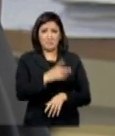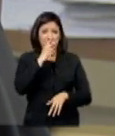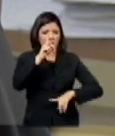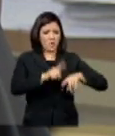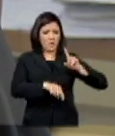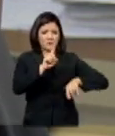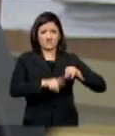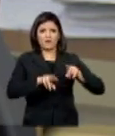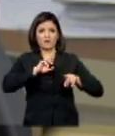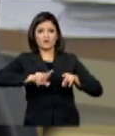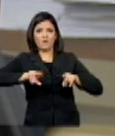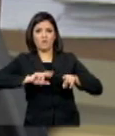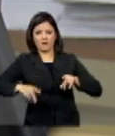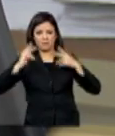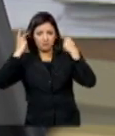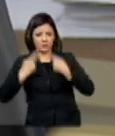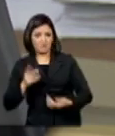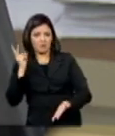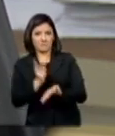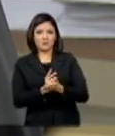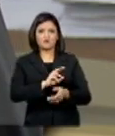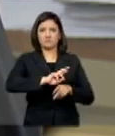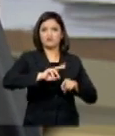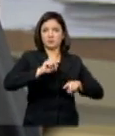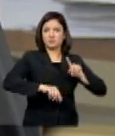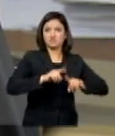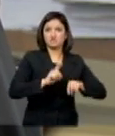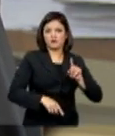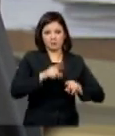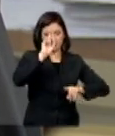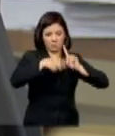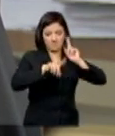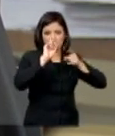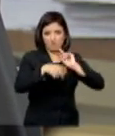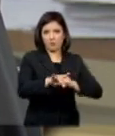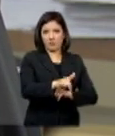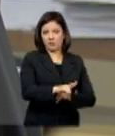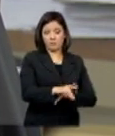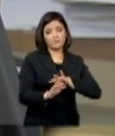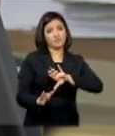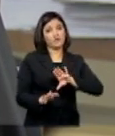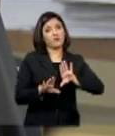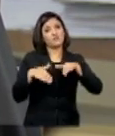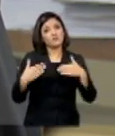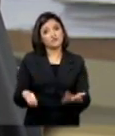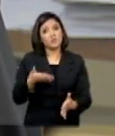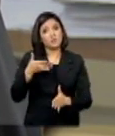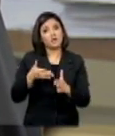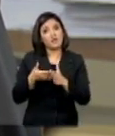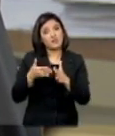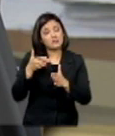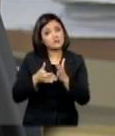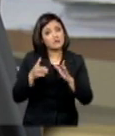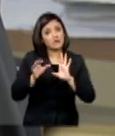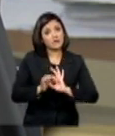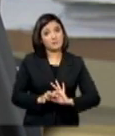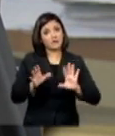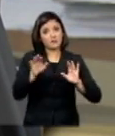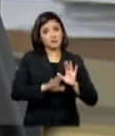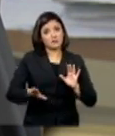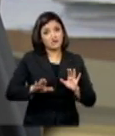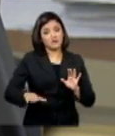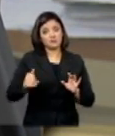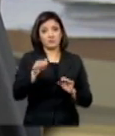interessante estatal é certo que a liberdade das crianças e adolescentes não é absoluta admitindo instituições legalmente